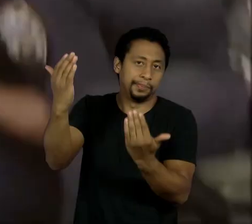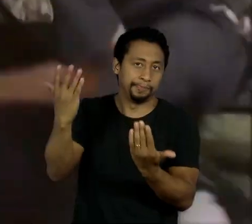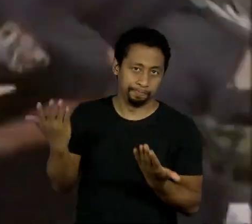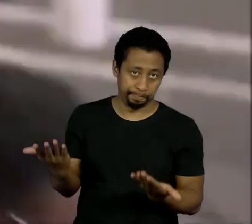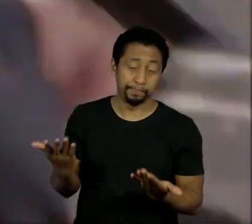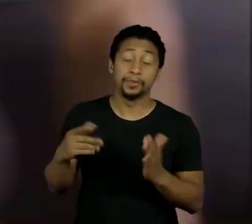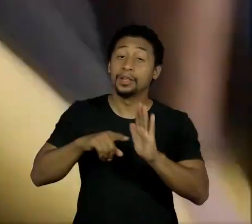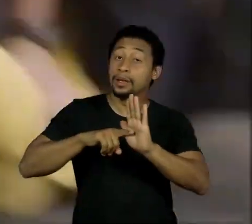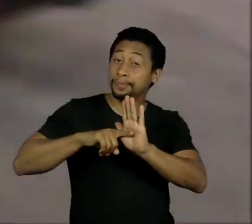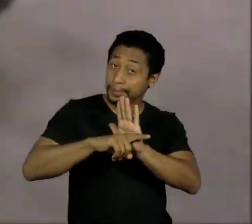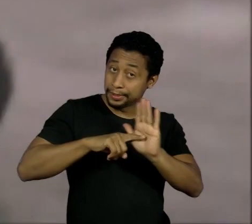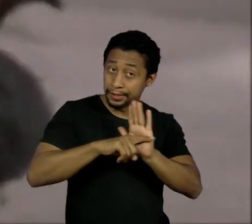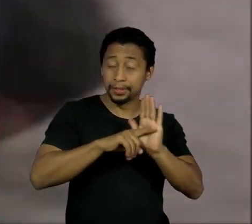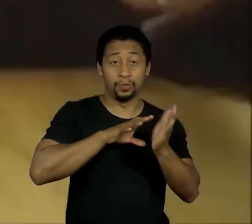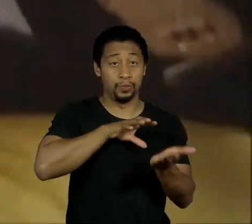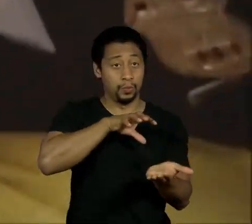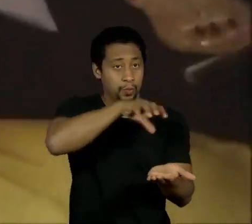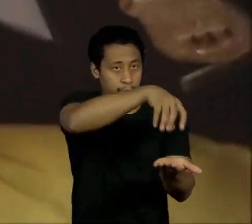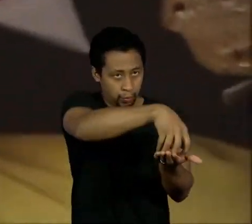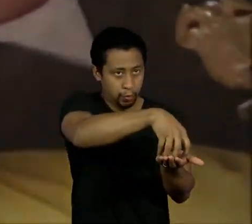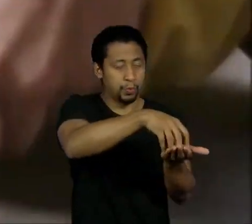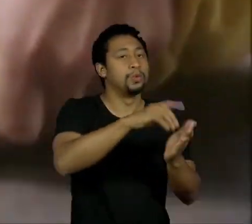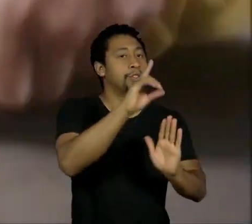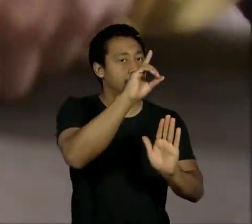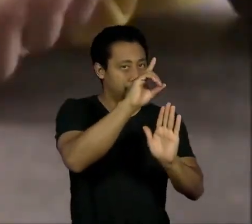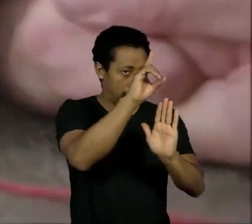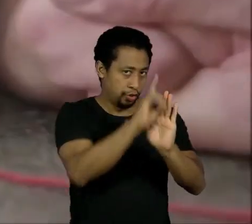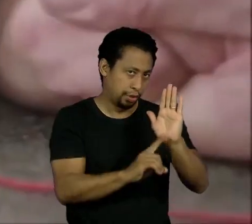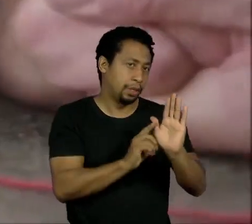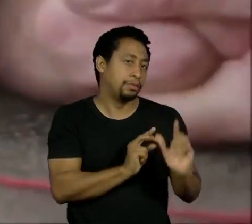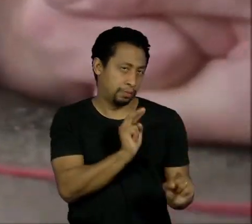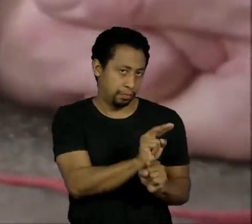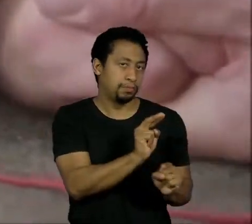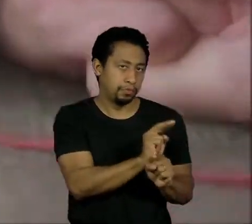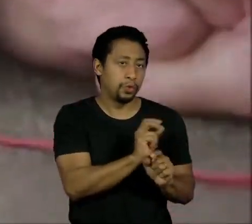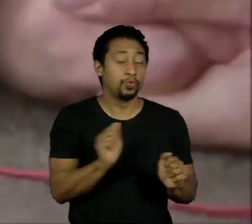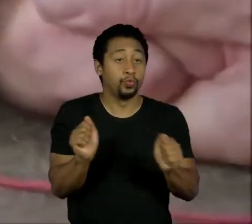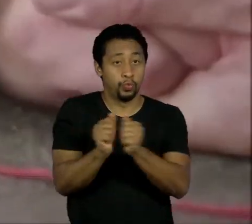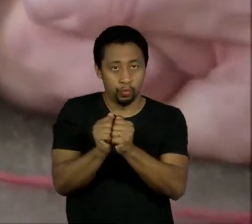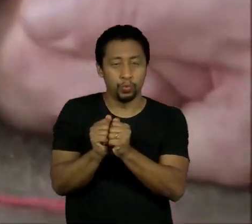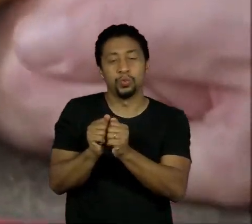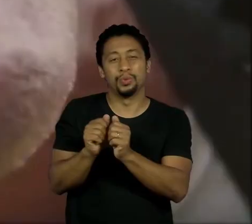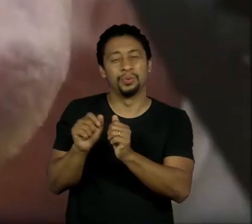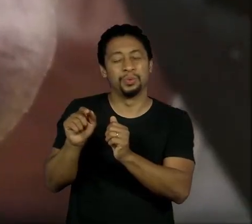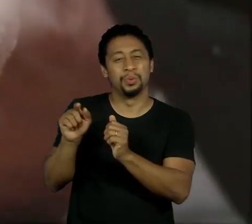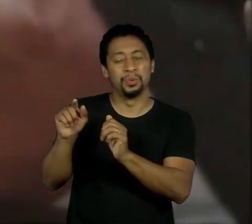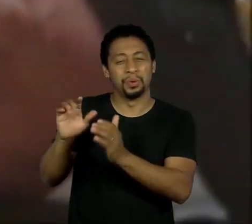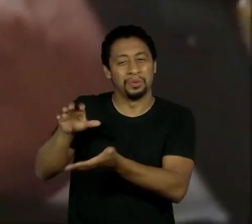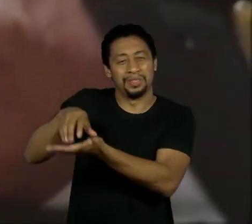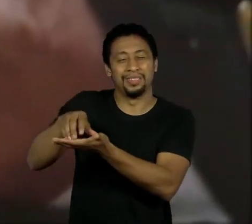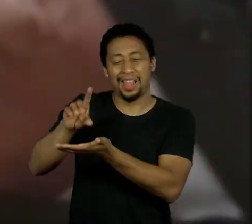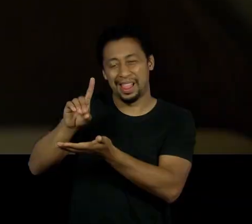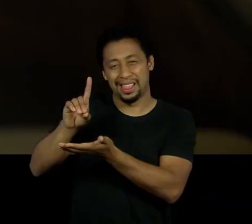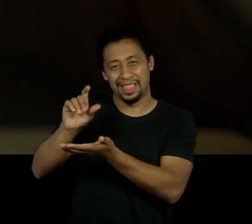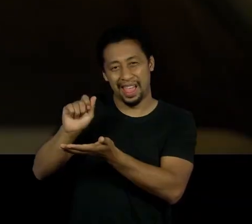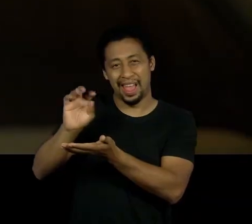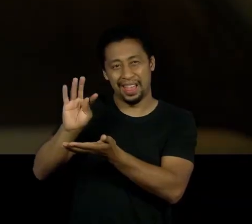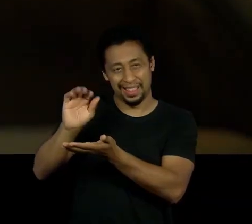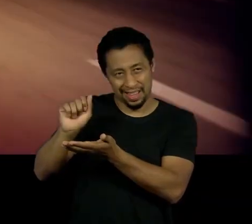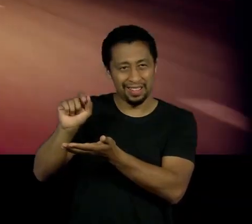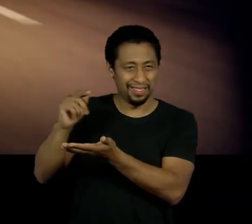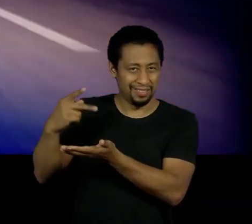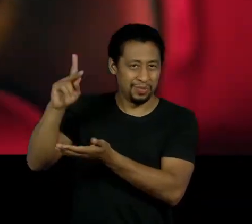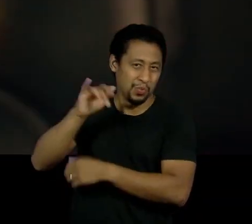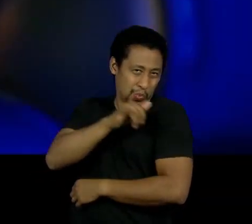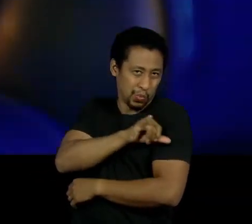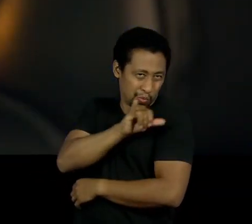feita pelo Instituto de Direito de Defesa, junto com o Datalab, em São Paulo e no Rio, mostrou que pessoas negras nessas duas cidades, elas